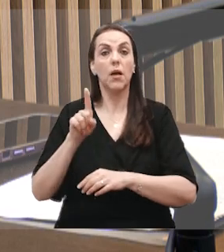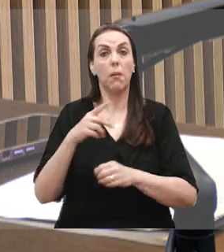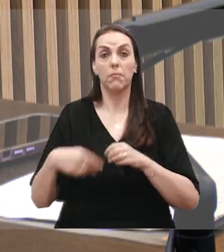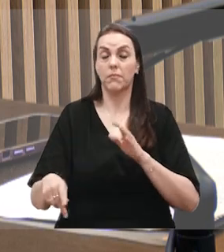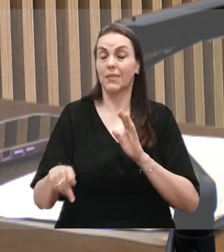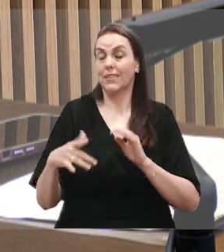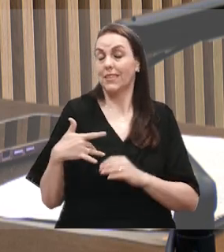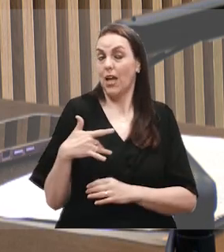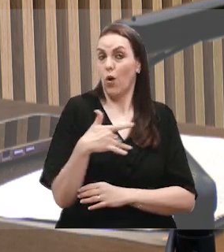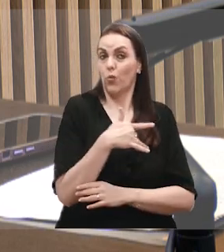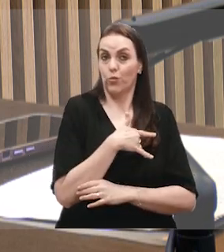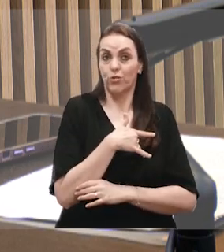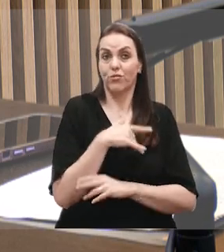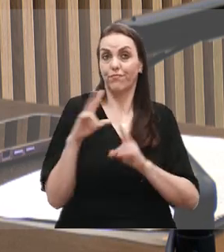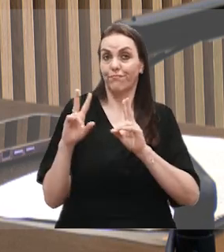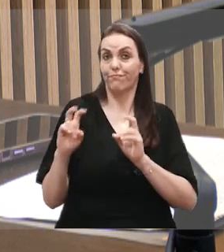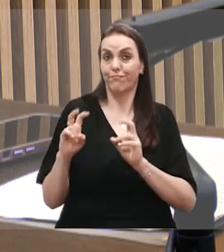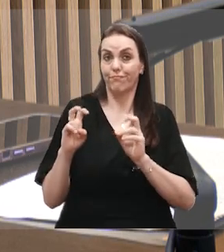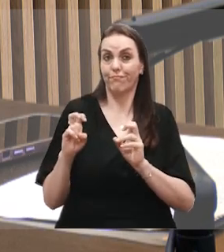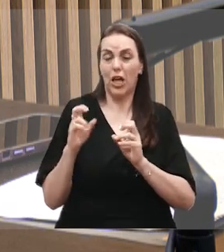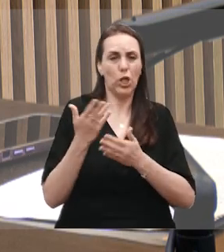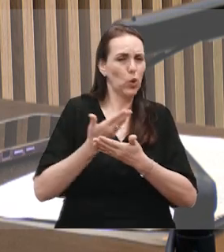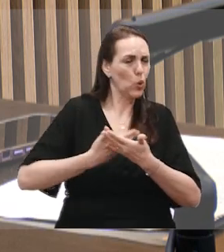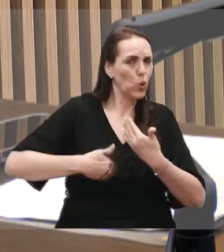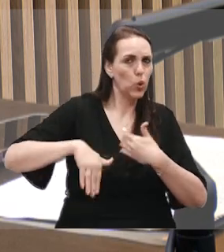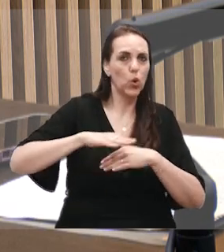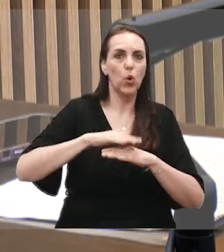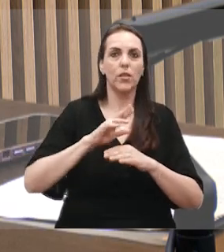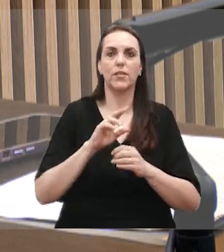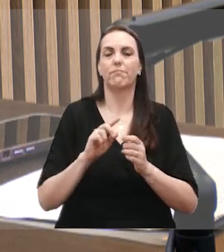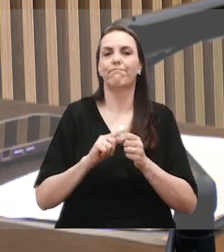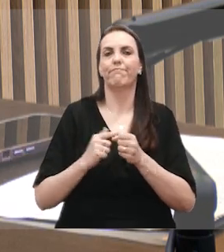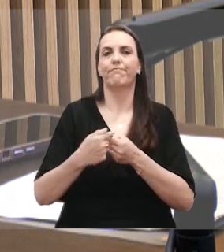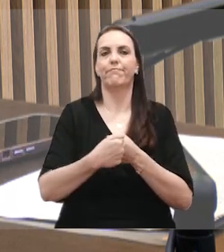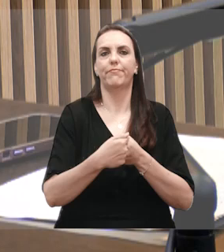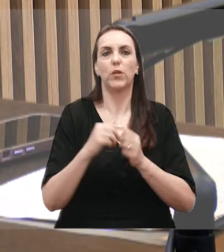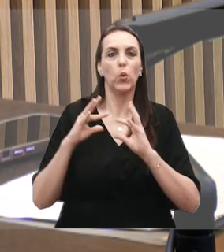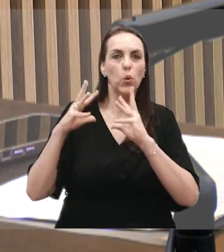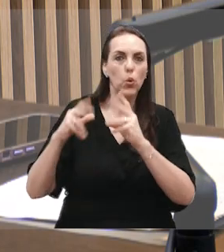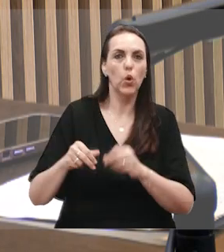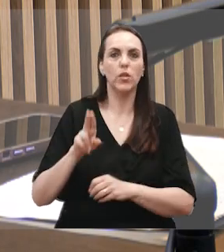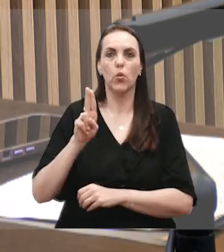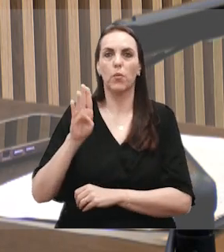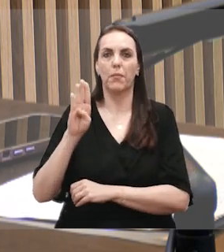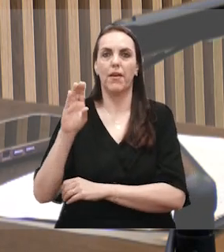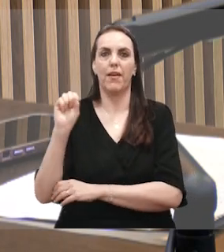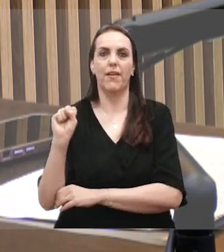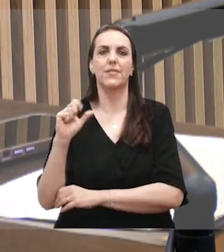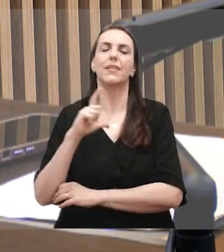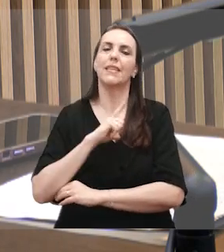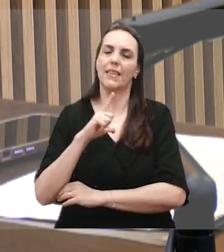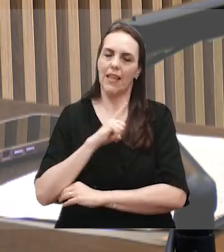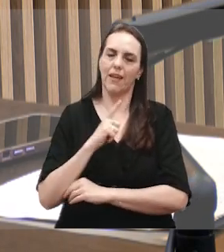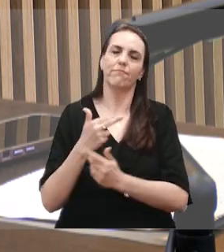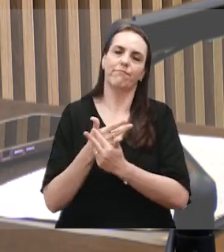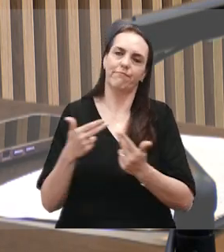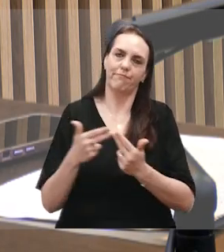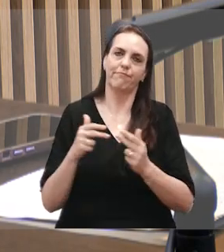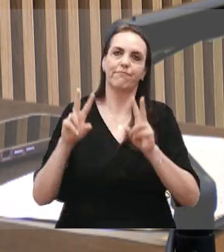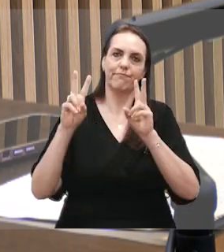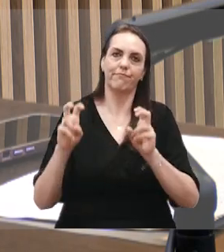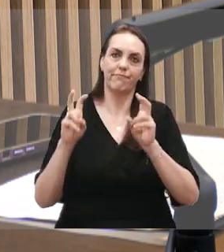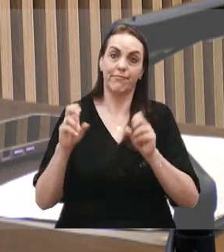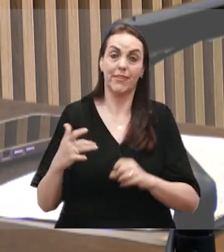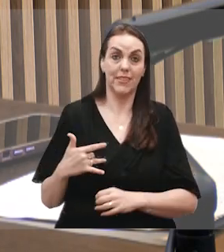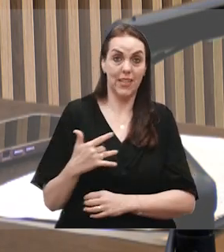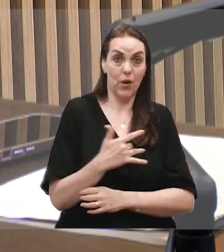saúde, né? Ela engloba toda a nossa cidade, né? Todas as UBSs têm situações de saúde que precisam